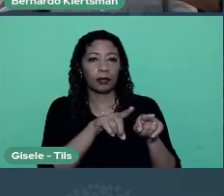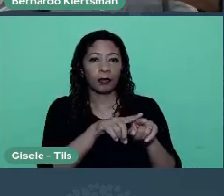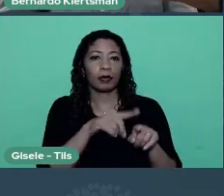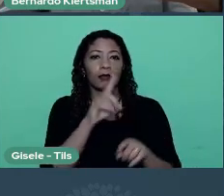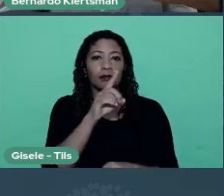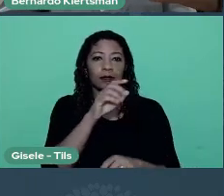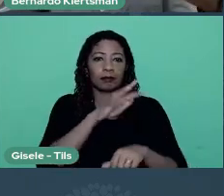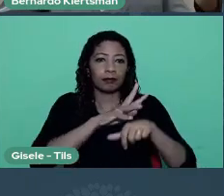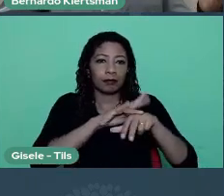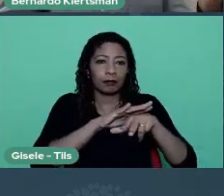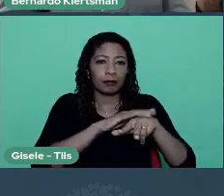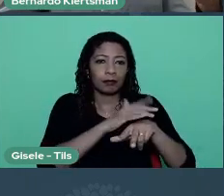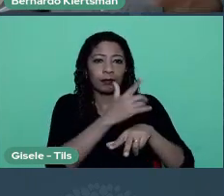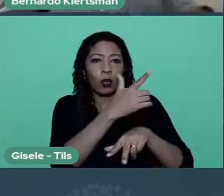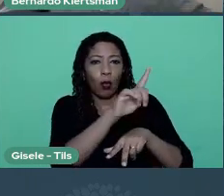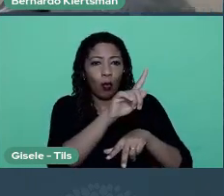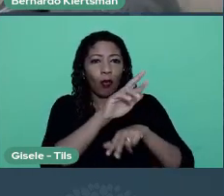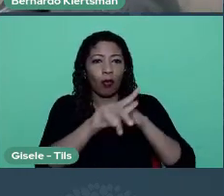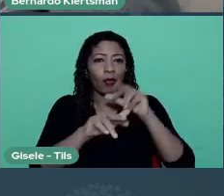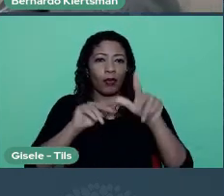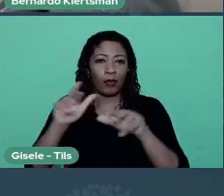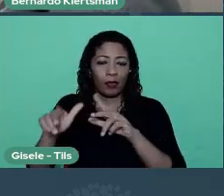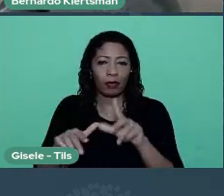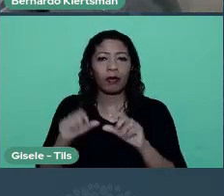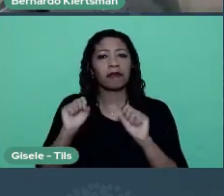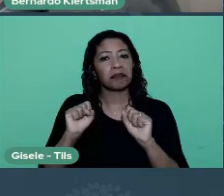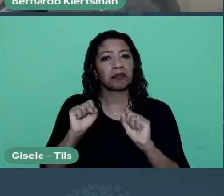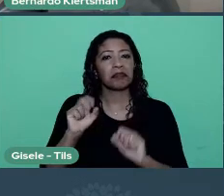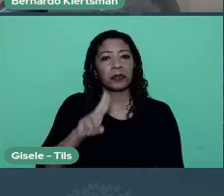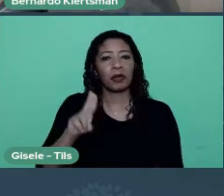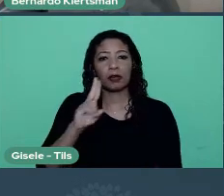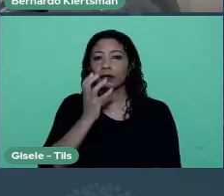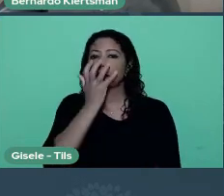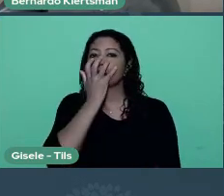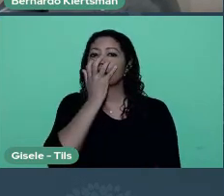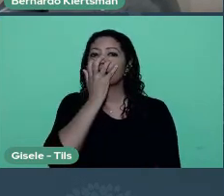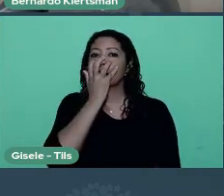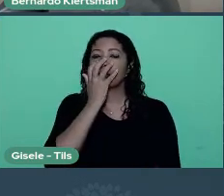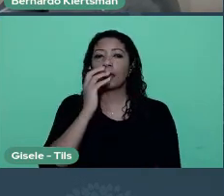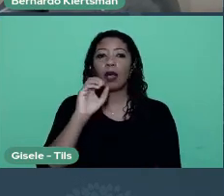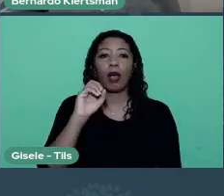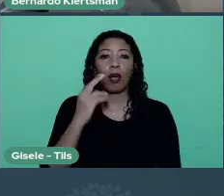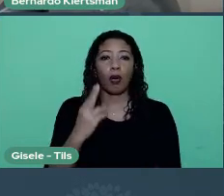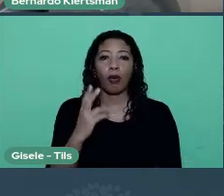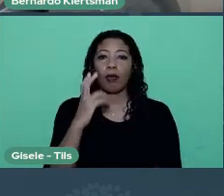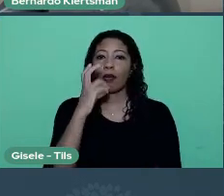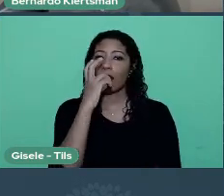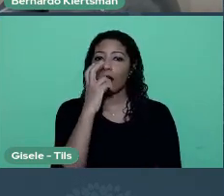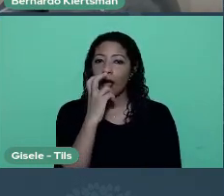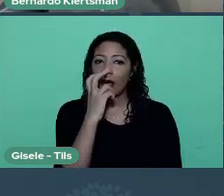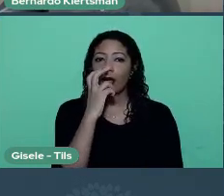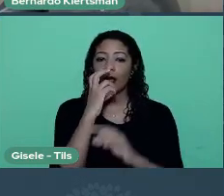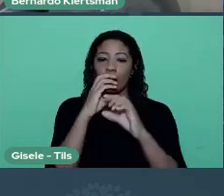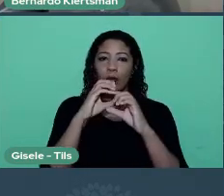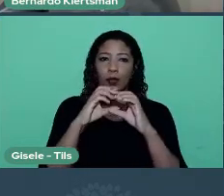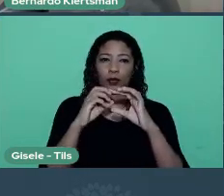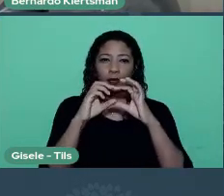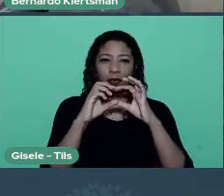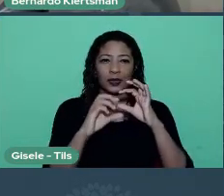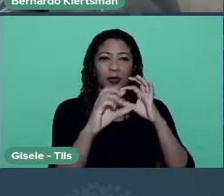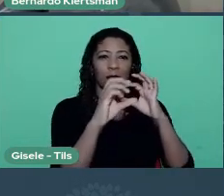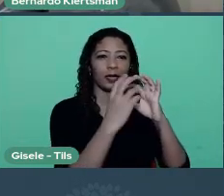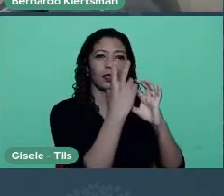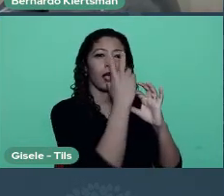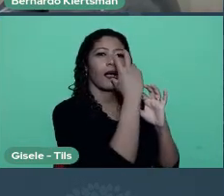você poderia utilizar o nebulizador ou o aerosol dosimetrado com espaçador, que também você não